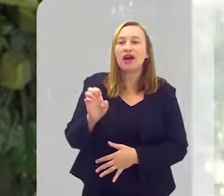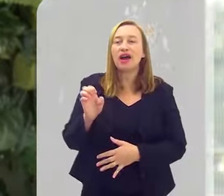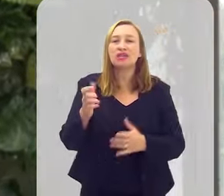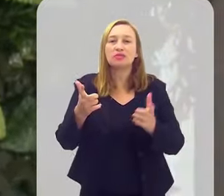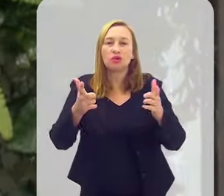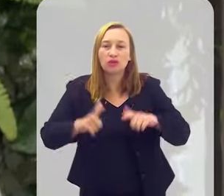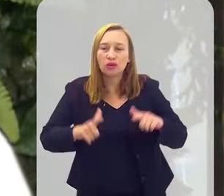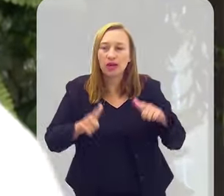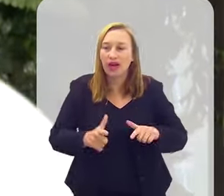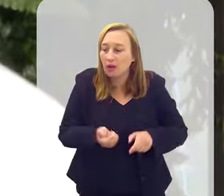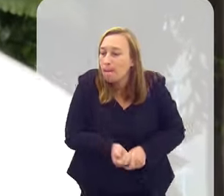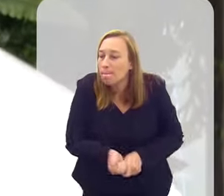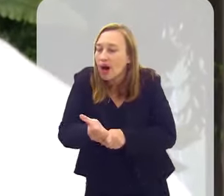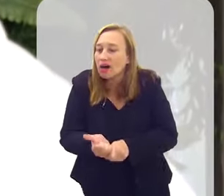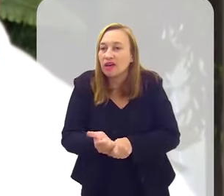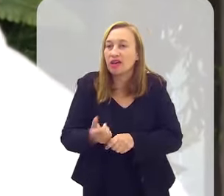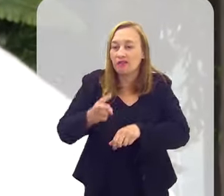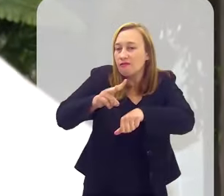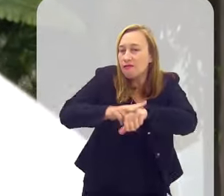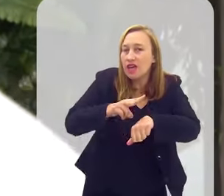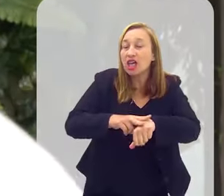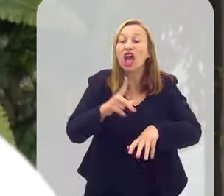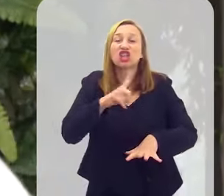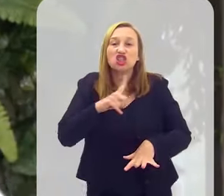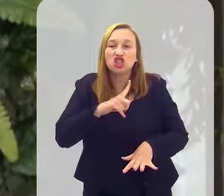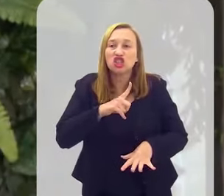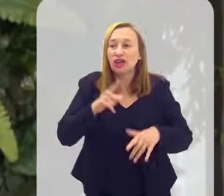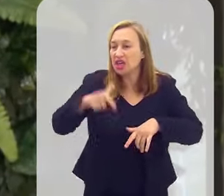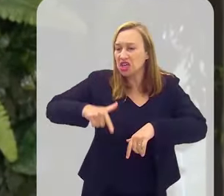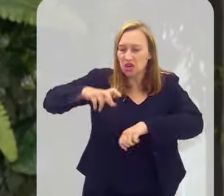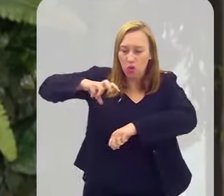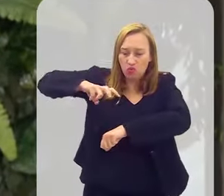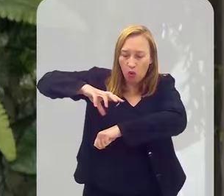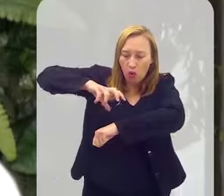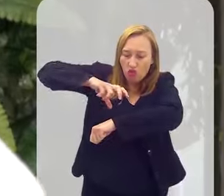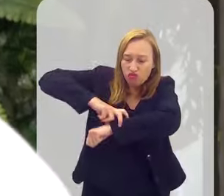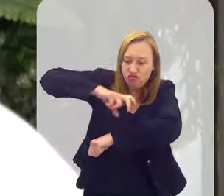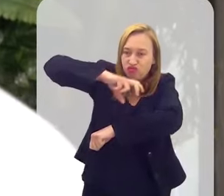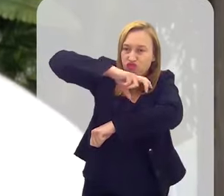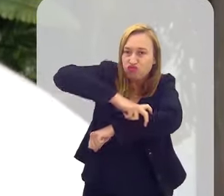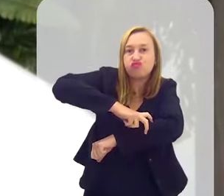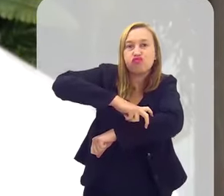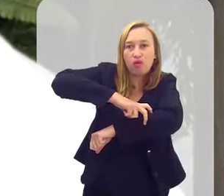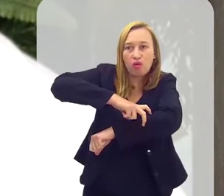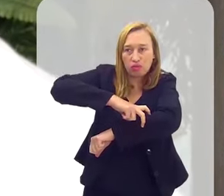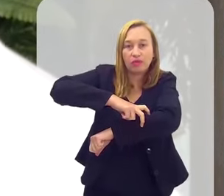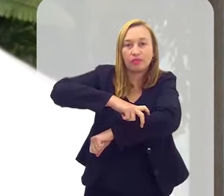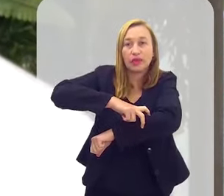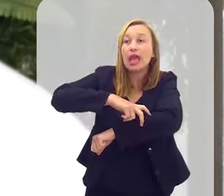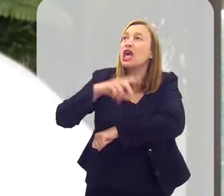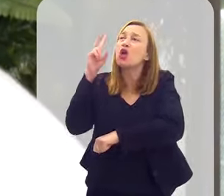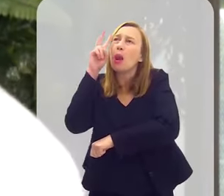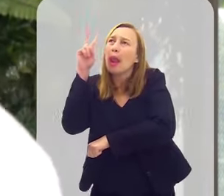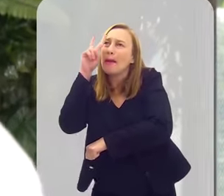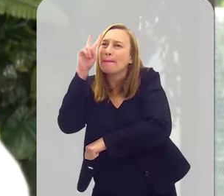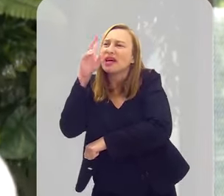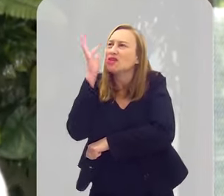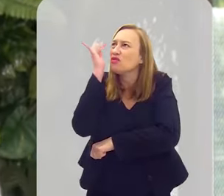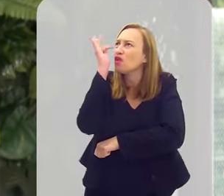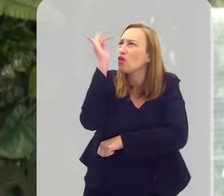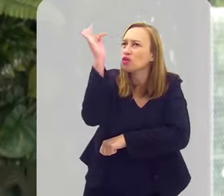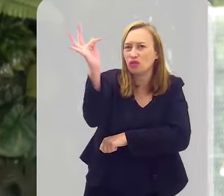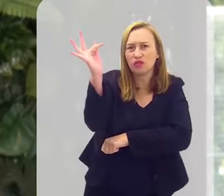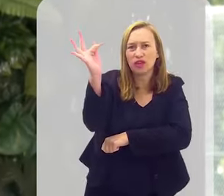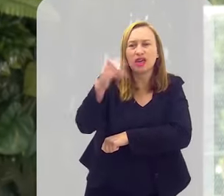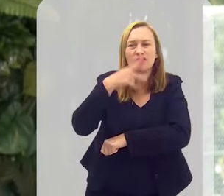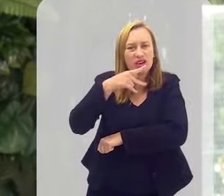golf que um lugar com muito Verde tinha aqui um Falcão um gavião algo assim uma ave de rapina eu lembrei de uma filosofia